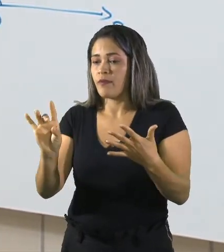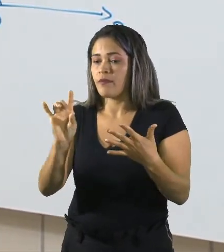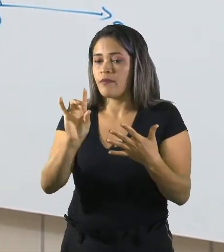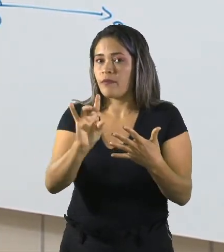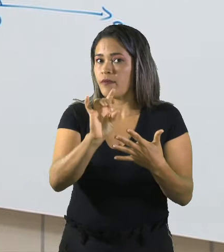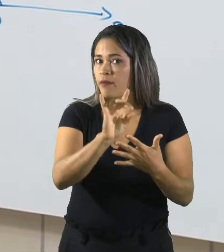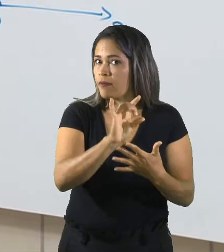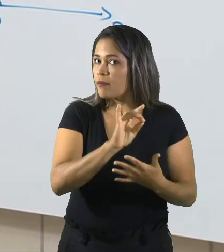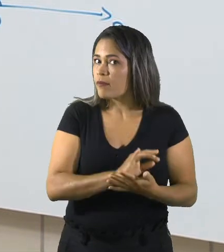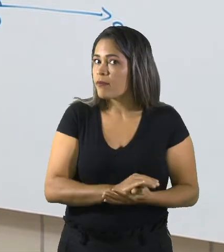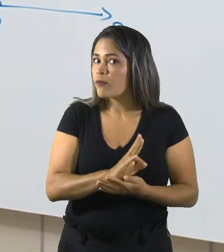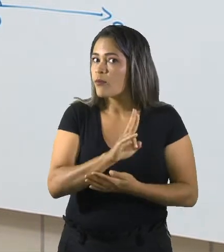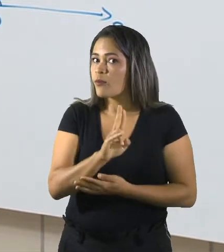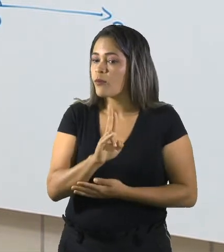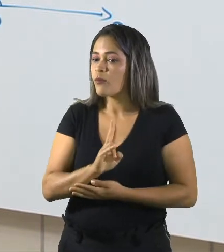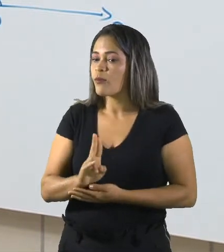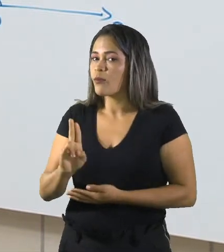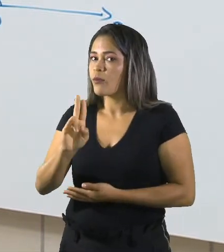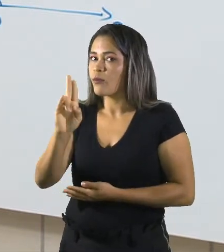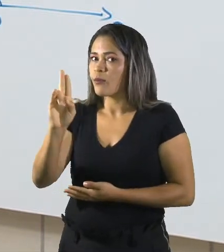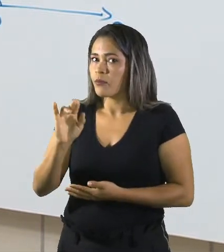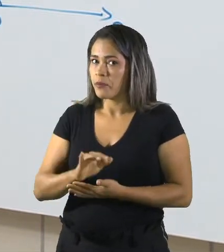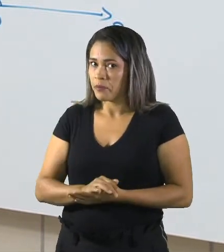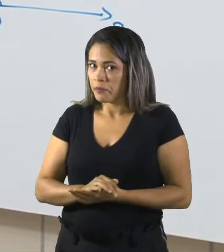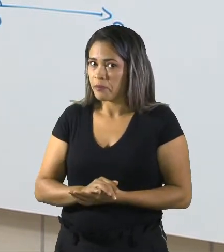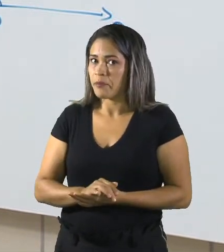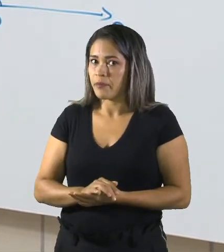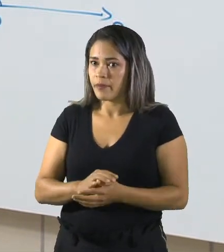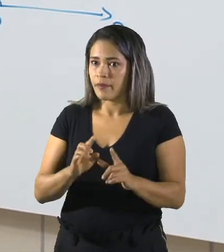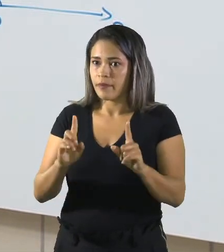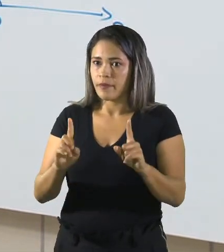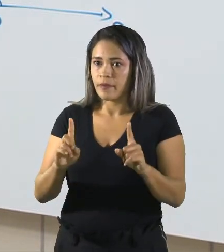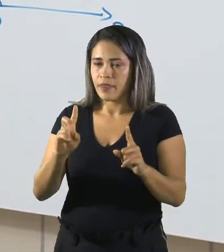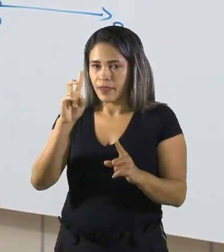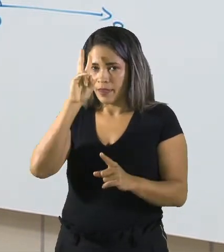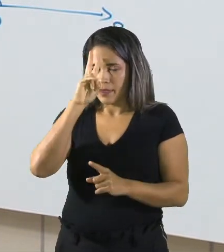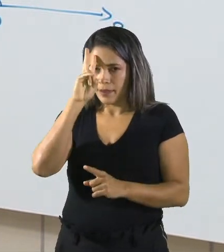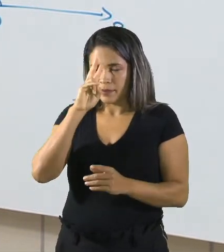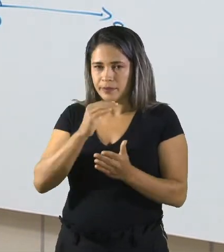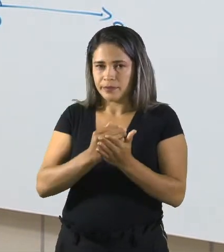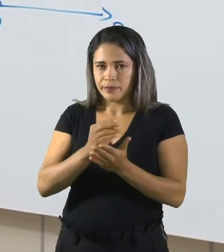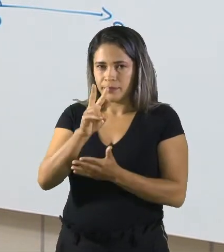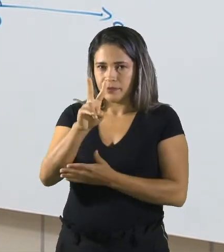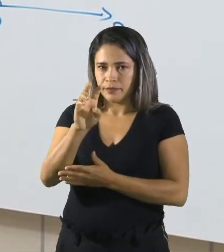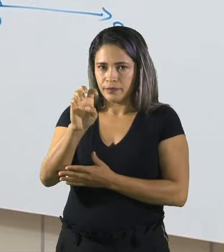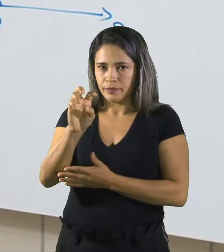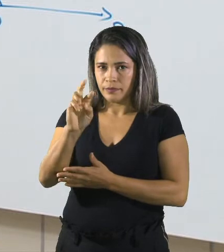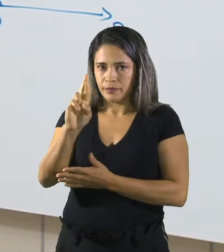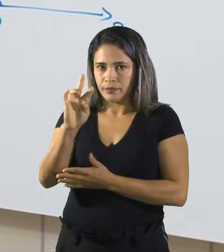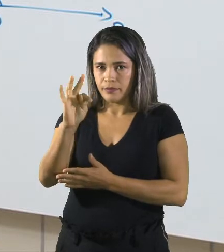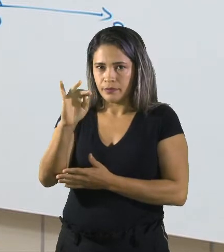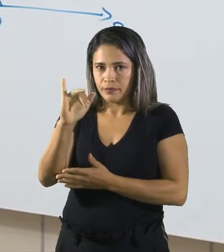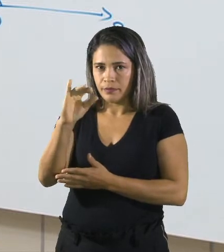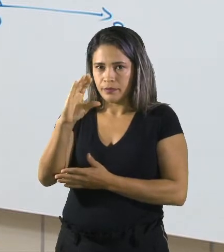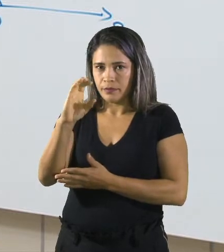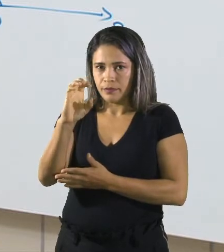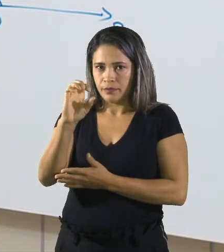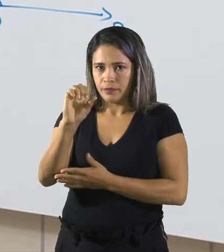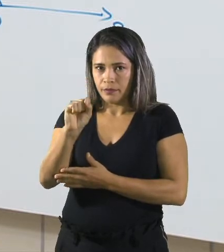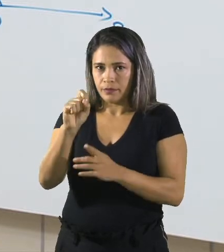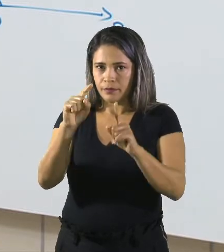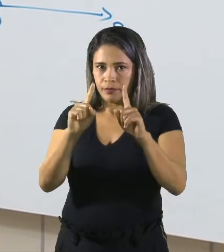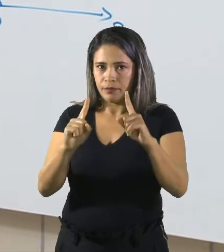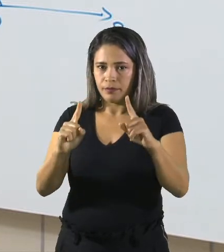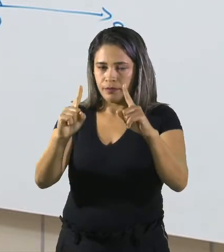agora há pouco, os elementos. O vértice nada mais é do que aquele ponto em que as duas semirretas que formam o nosso ângulo